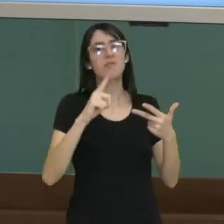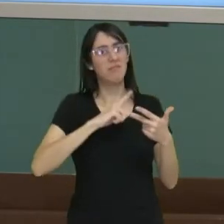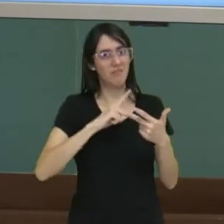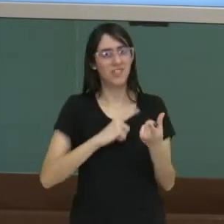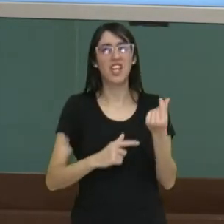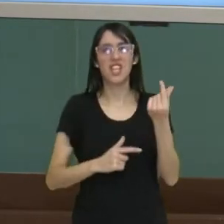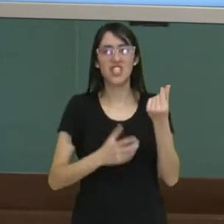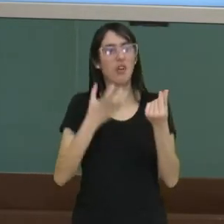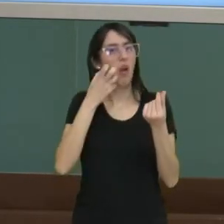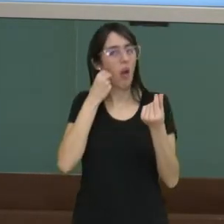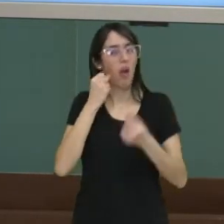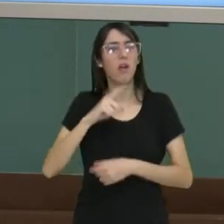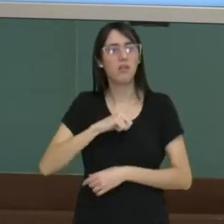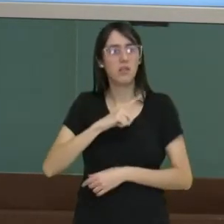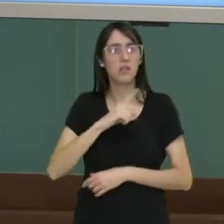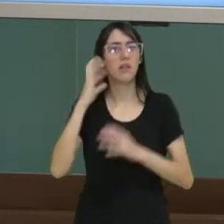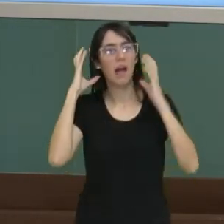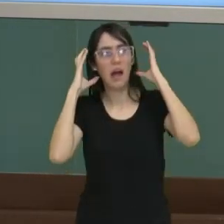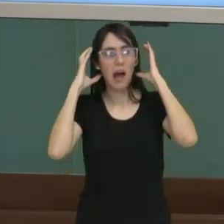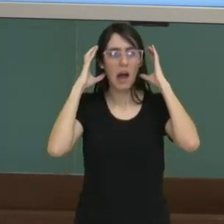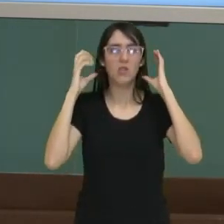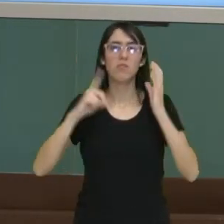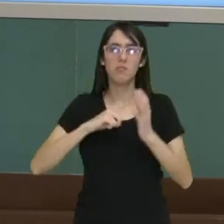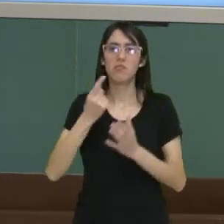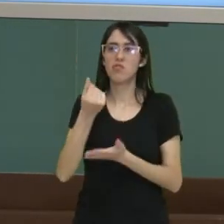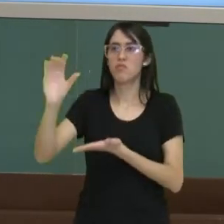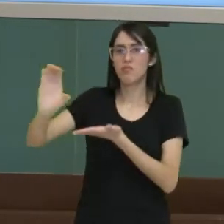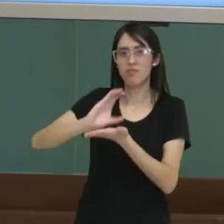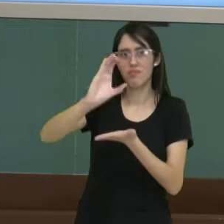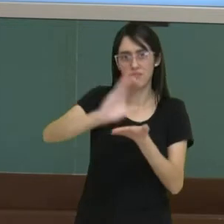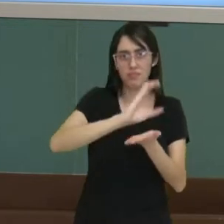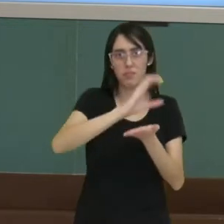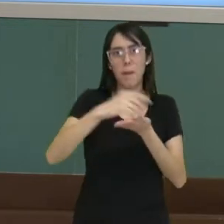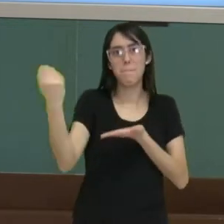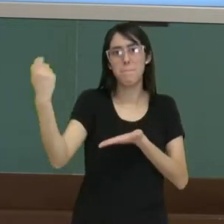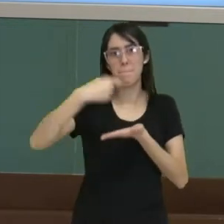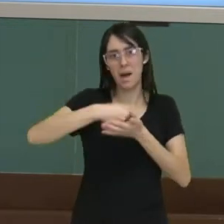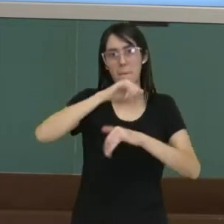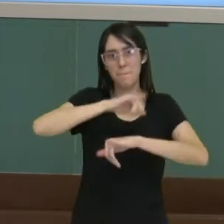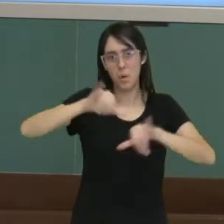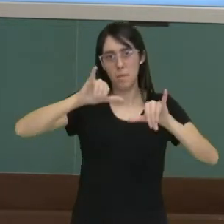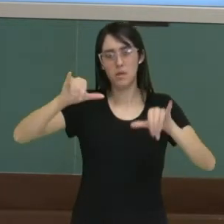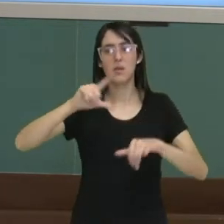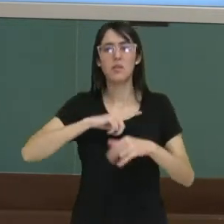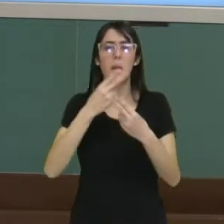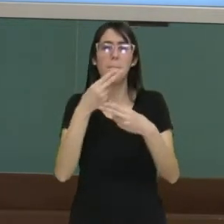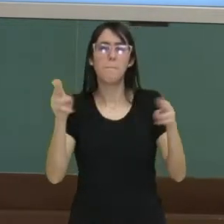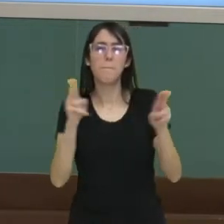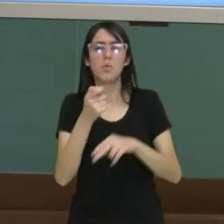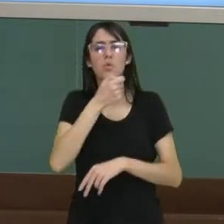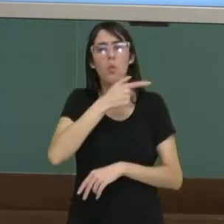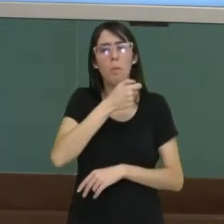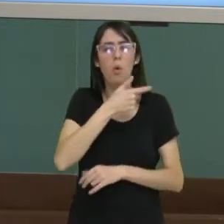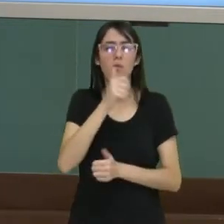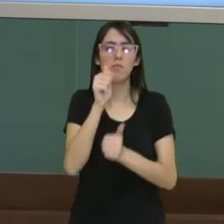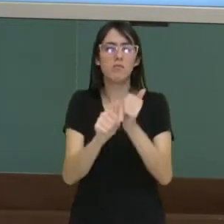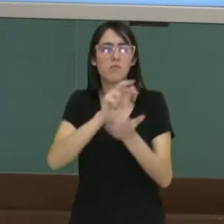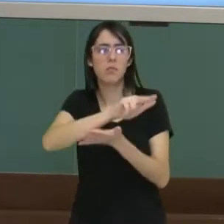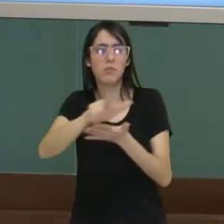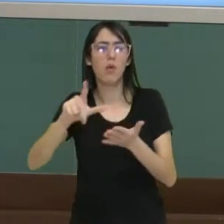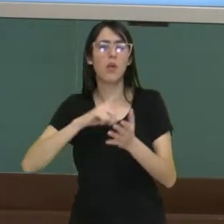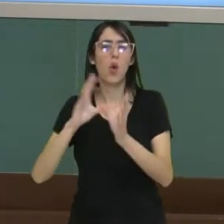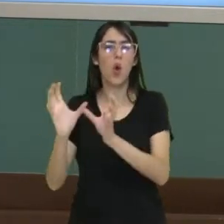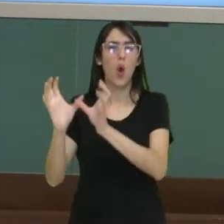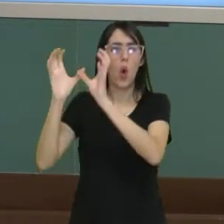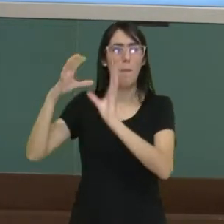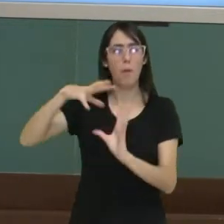mais dinheiro, o rádio agora tem mais financiamento, estão entendendo? E aí a gente vai ter música, vai ter humor, esportes, as Copas do Mundo, né,